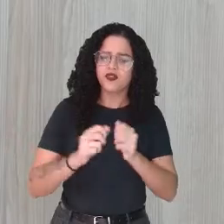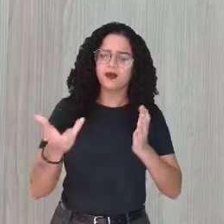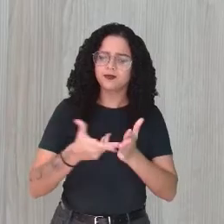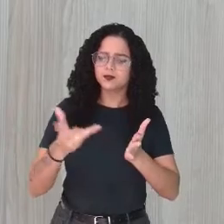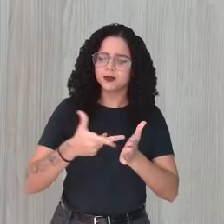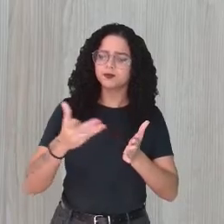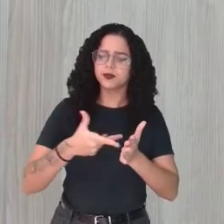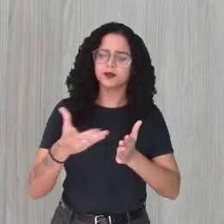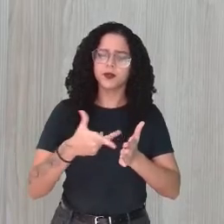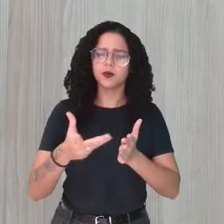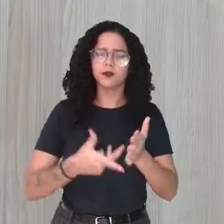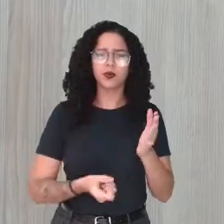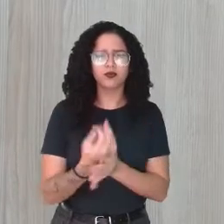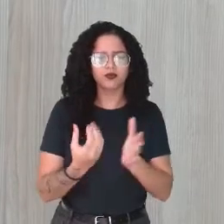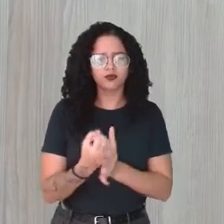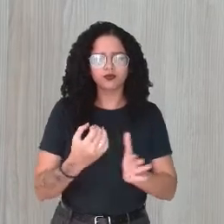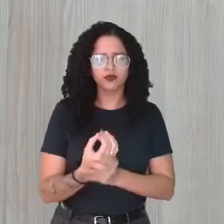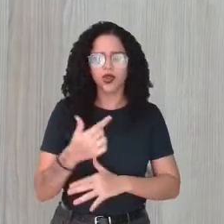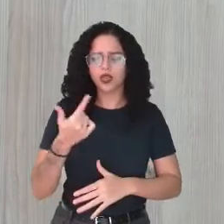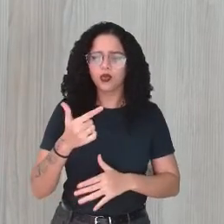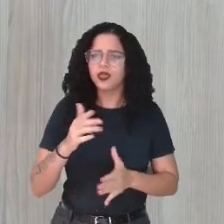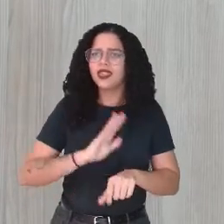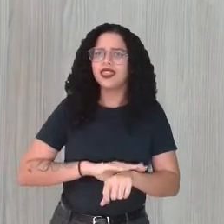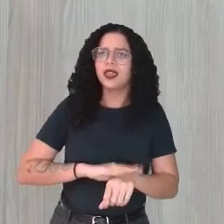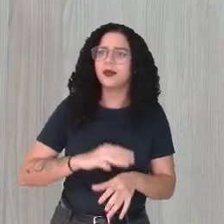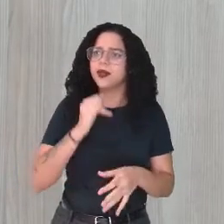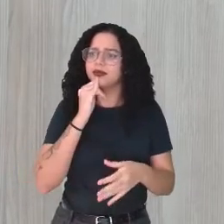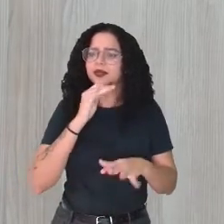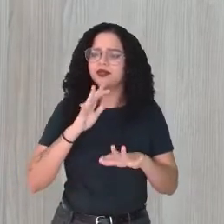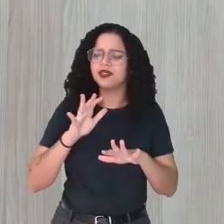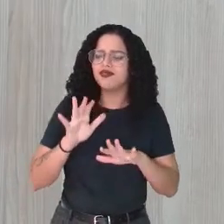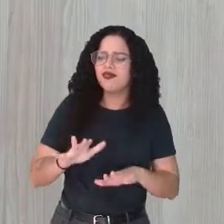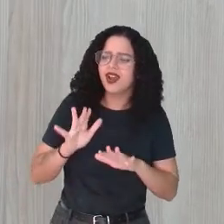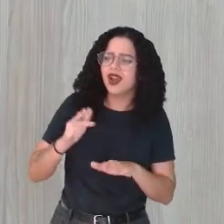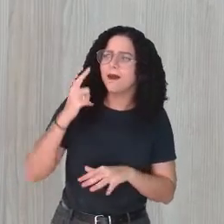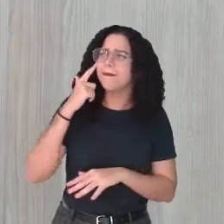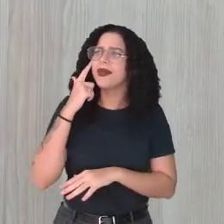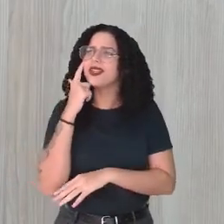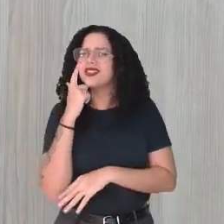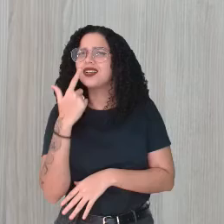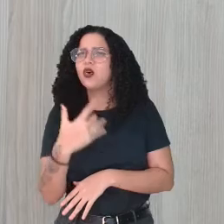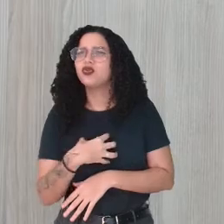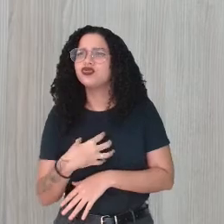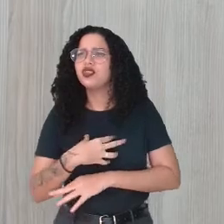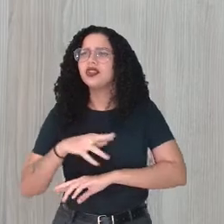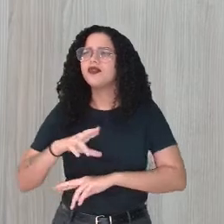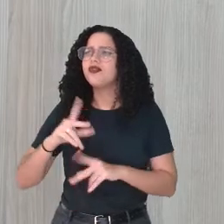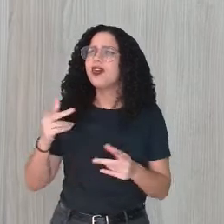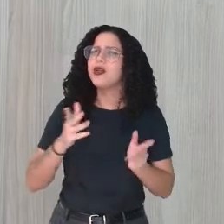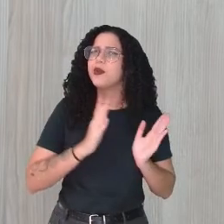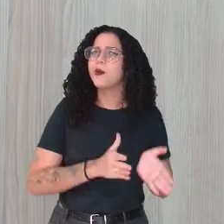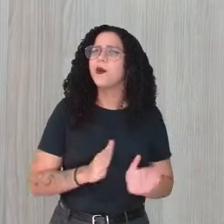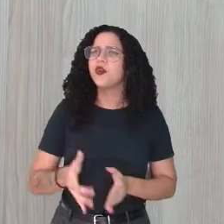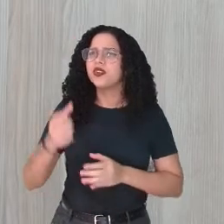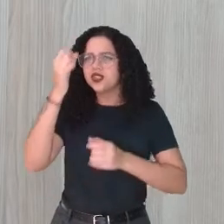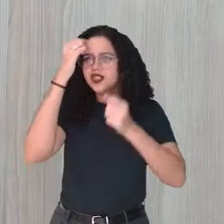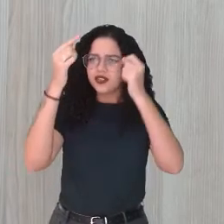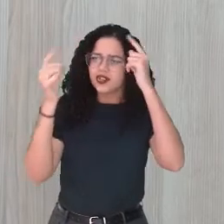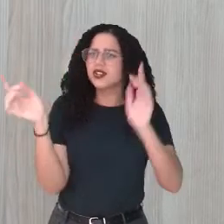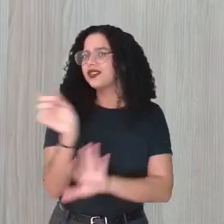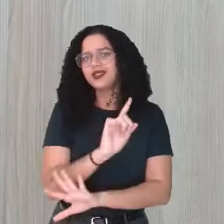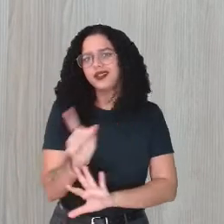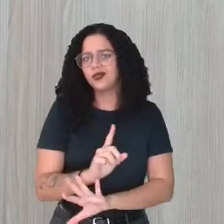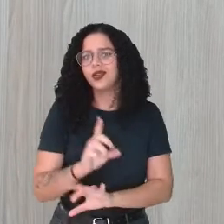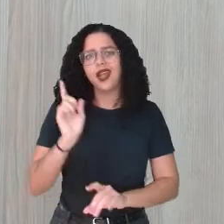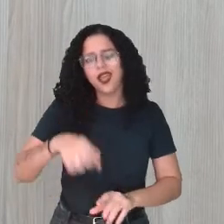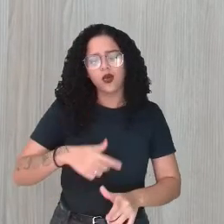o tempo de devagar, né? De pensar, de elaborar, né? O processo da criatividade, mas são